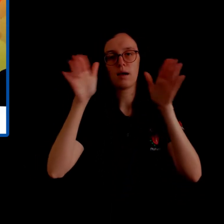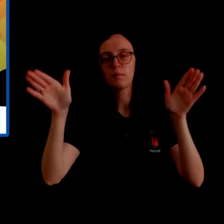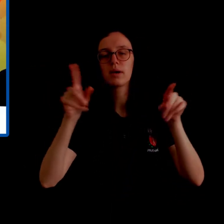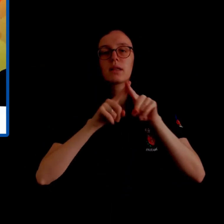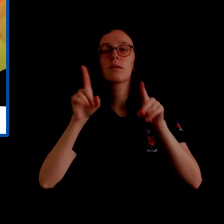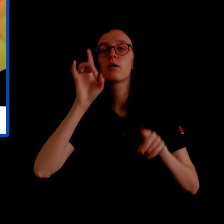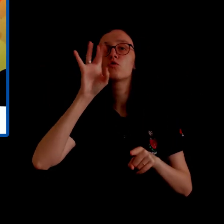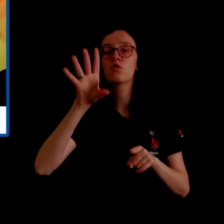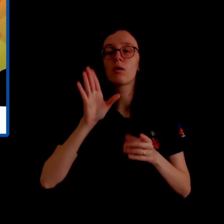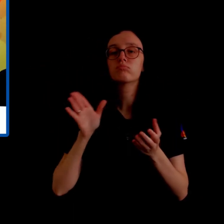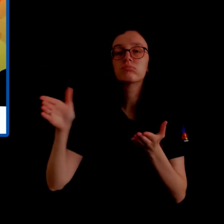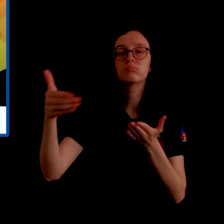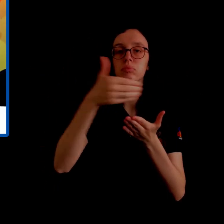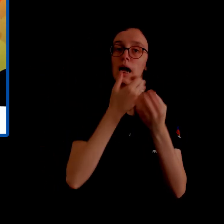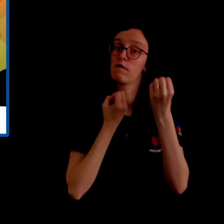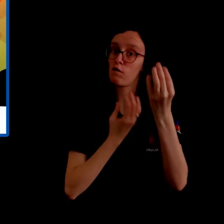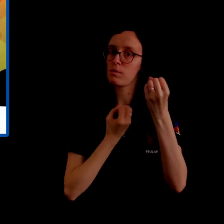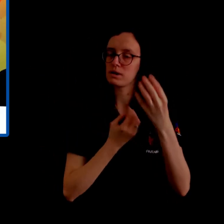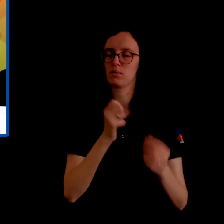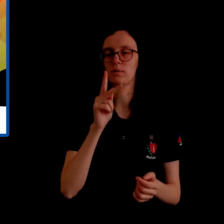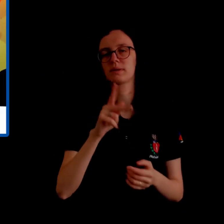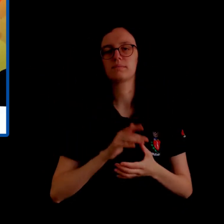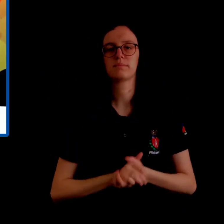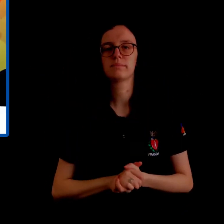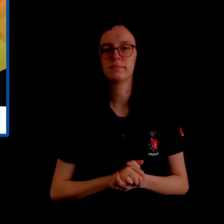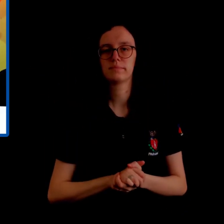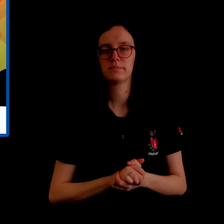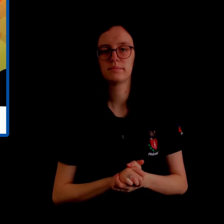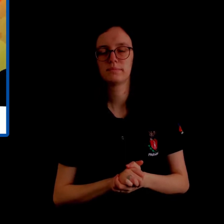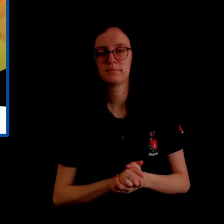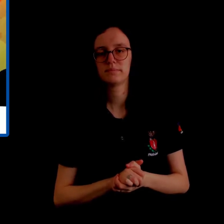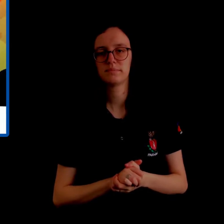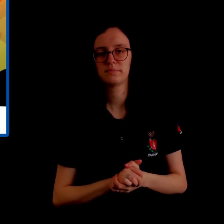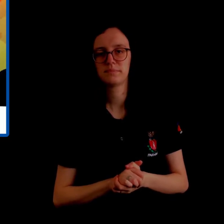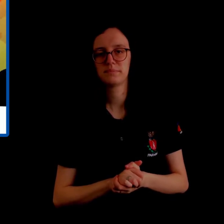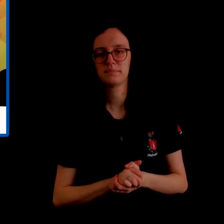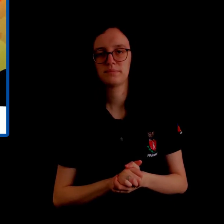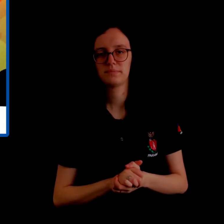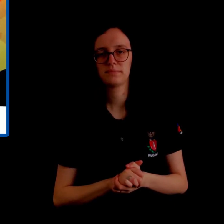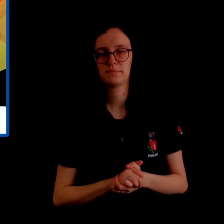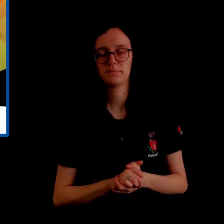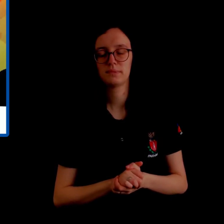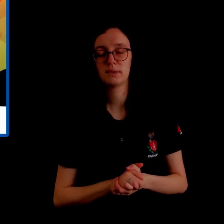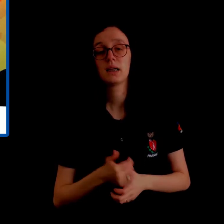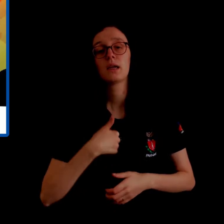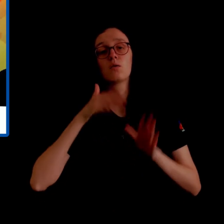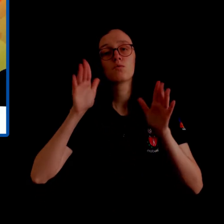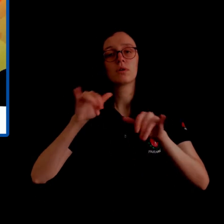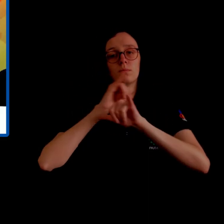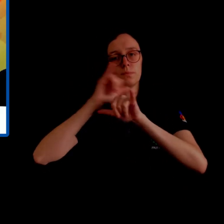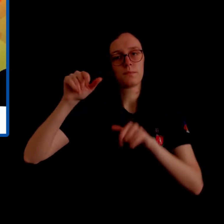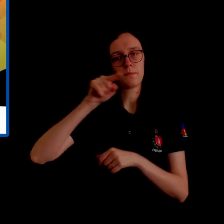para coleta de informações, tá certo? E como eu havia dito a vocês, então,